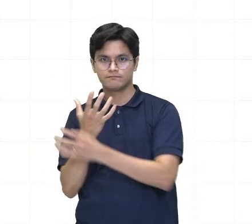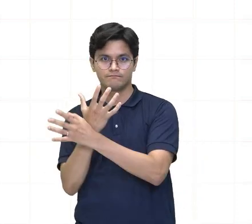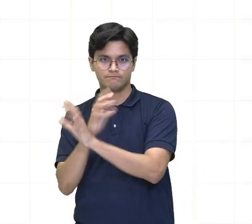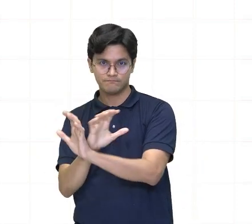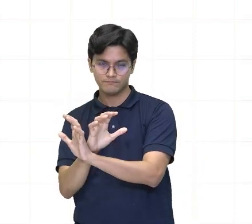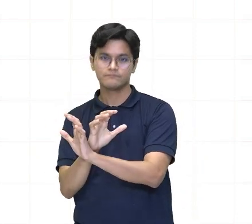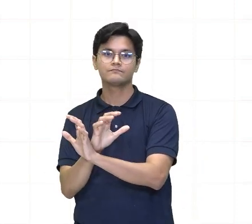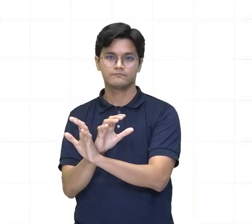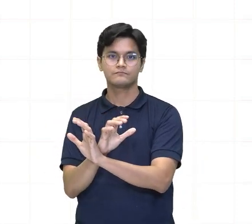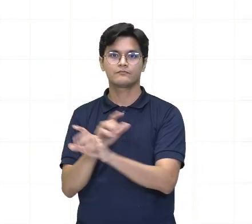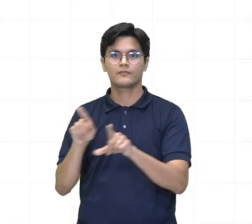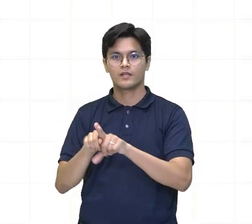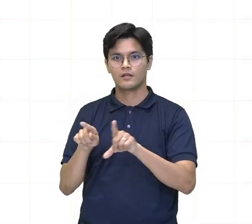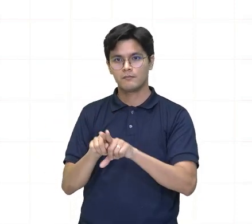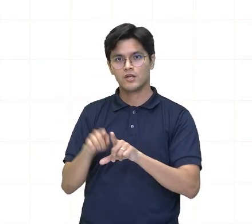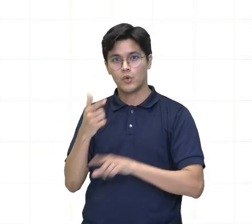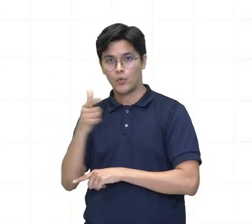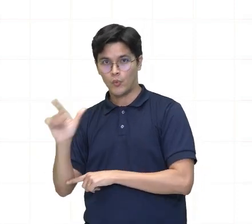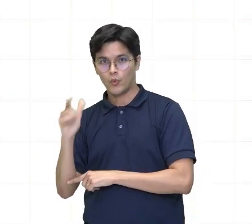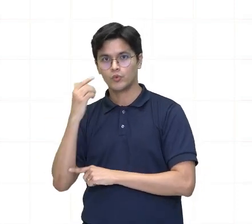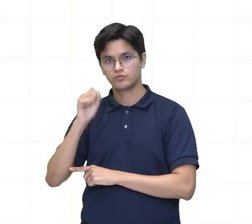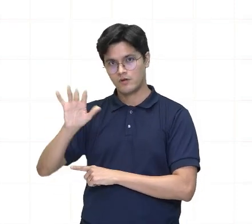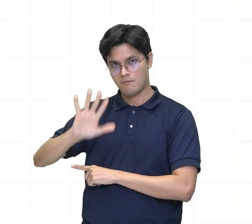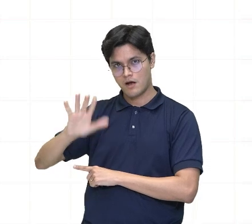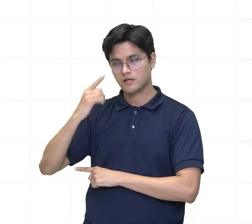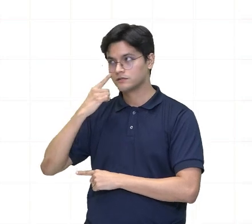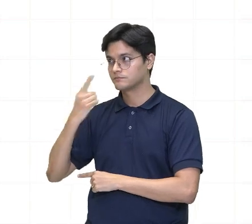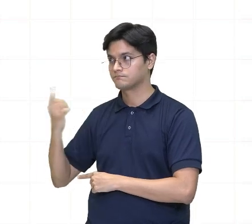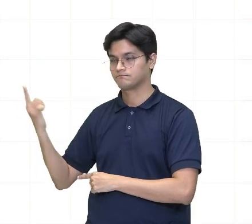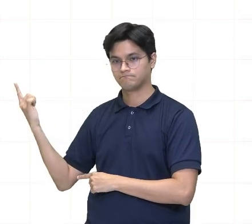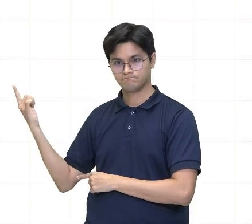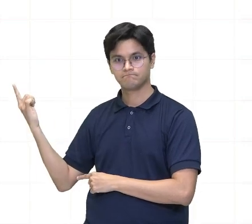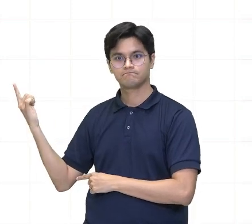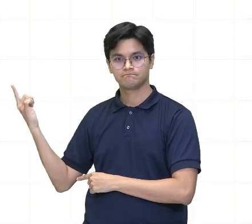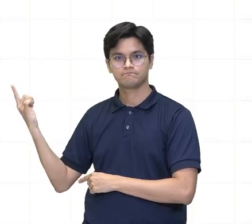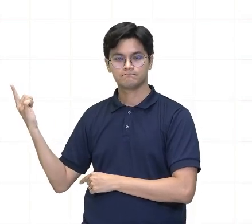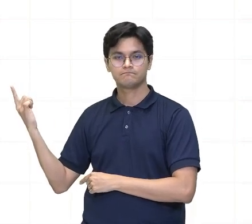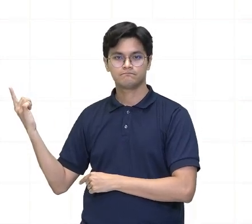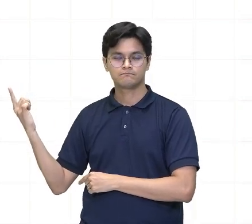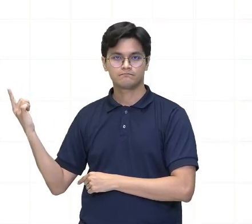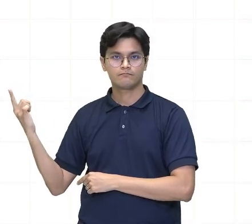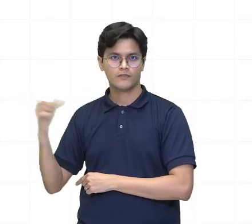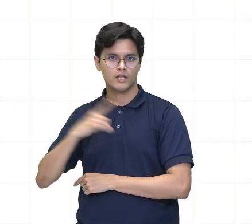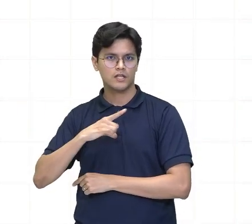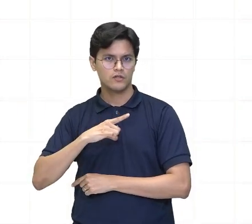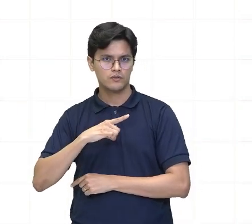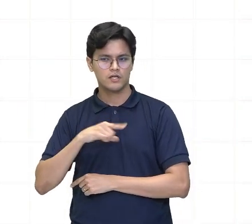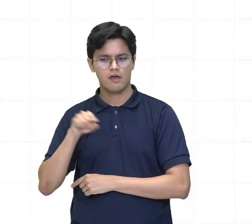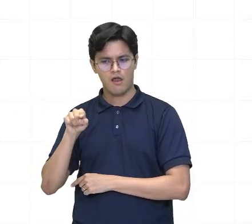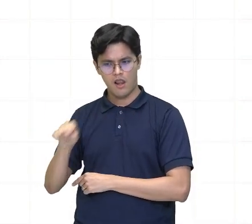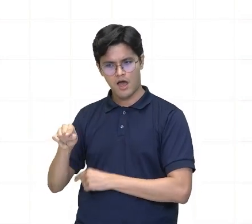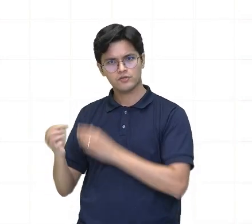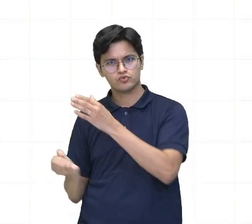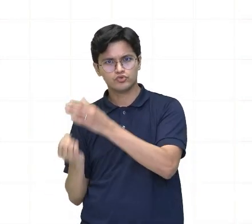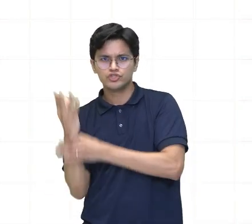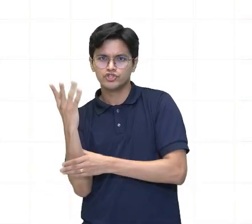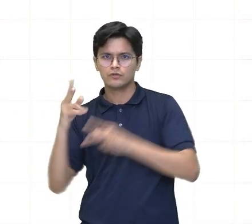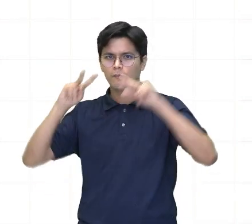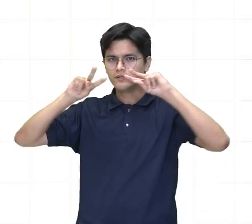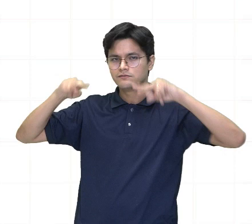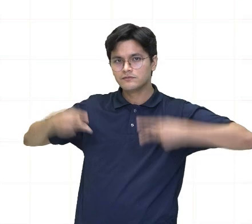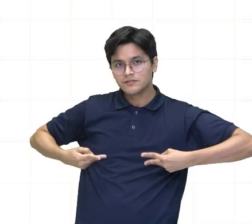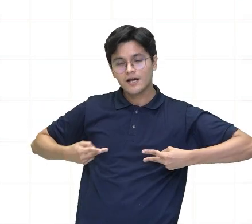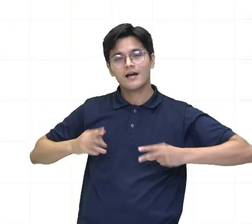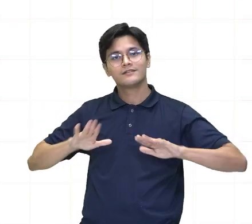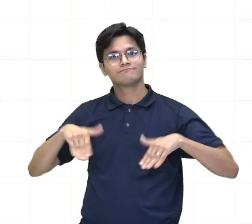ver nessas imagens. No momento em que nós temos essa atribuição de berço da humanidade à África, nós